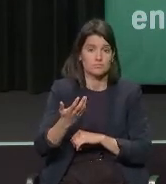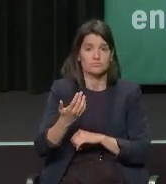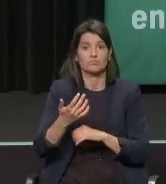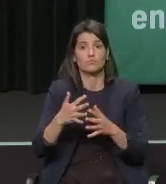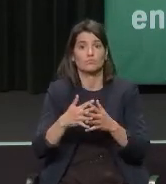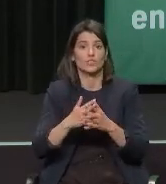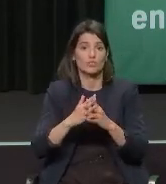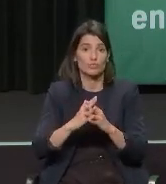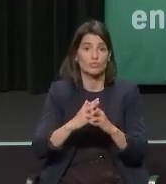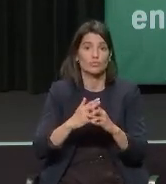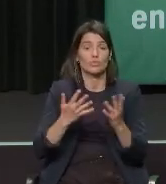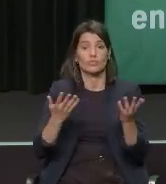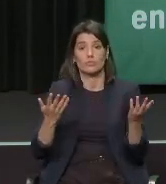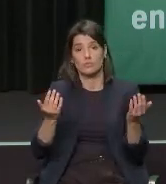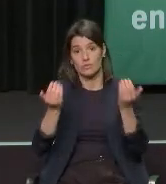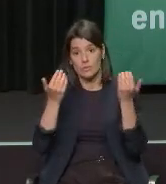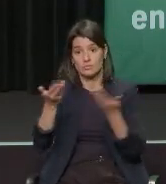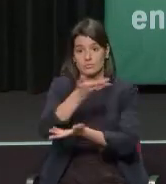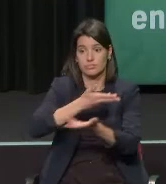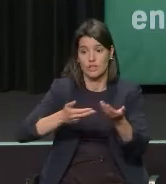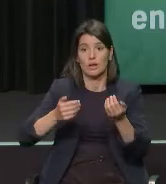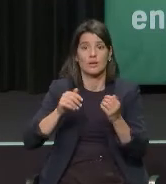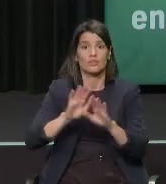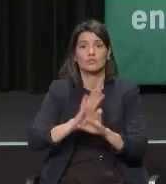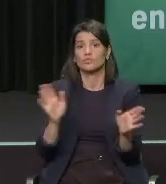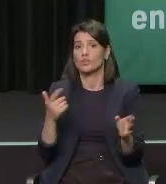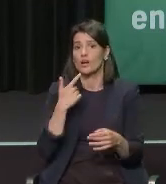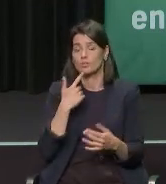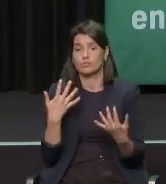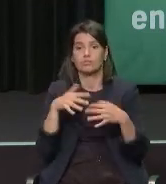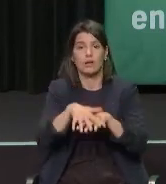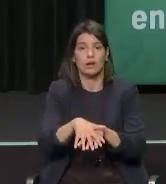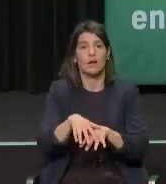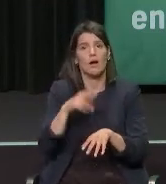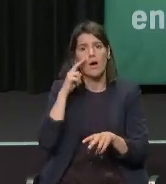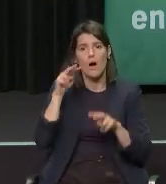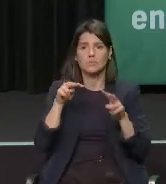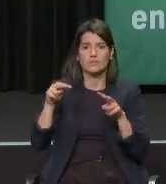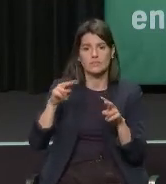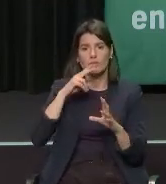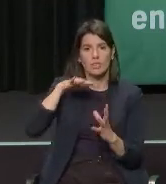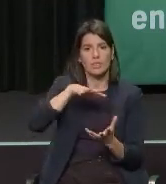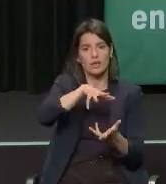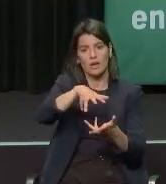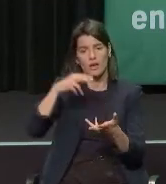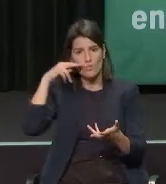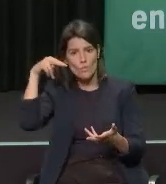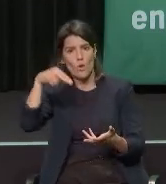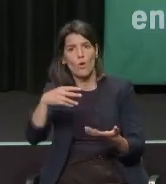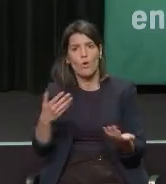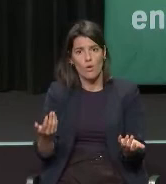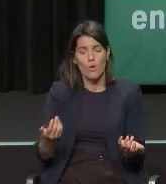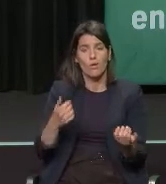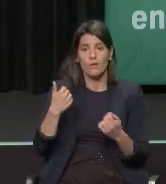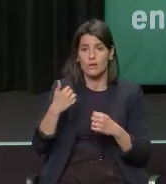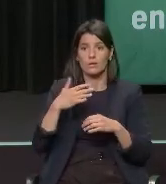infraestruturas de medição de fluxos, mas que já estão muito integradas com a observação da Terra, com a detecção remota. Eles fazem,